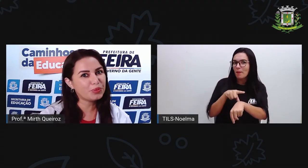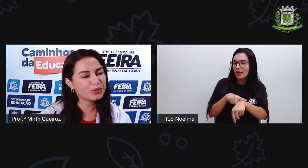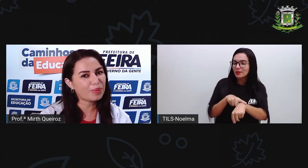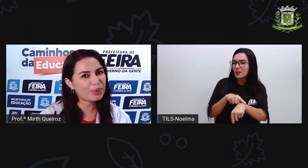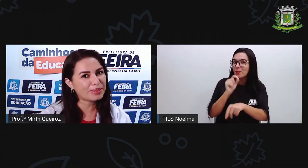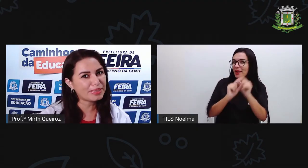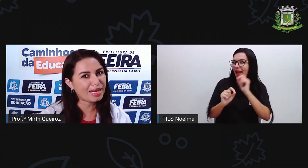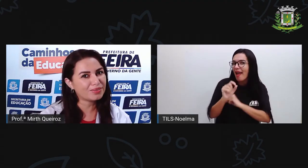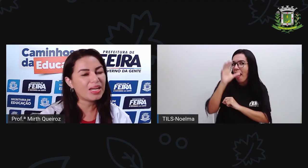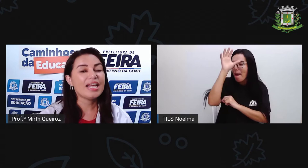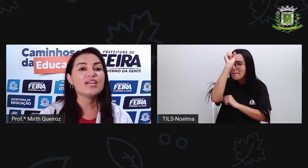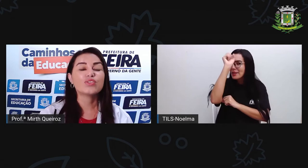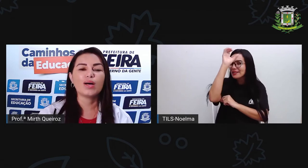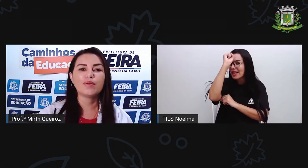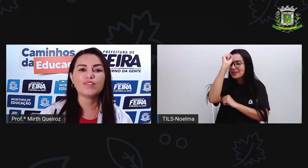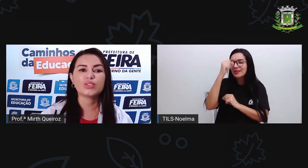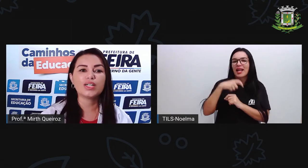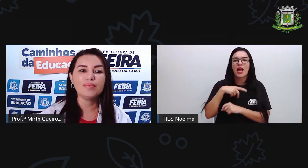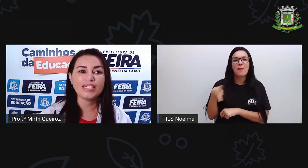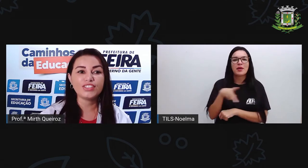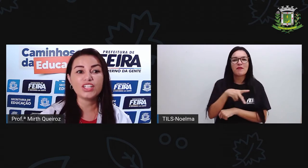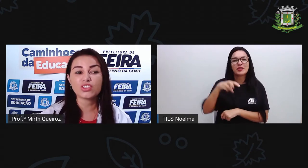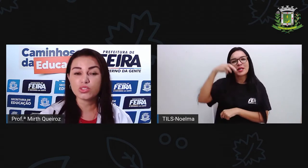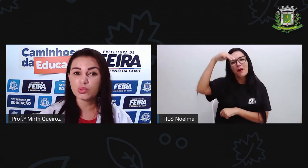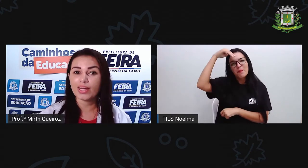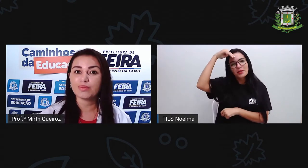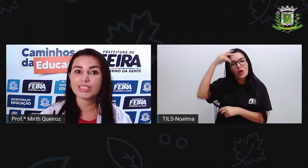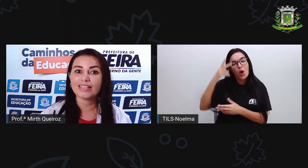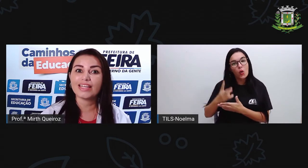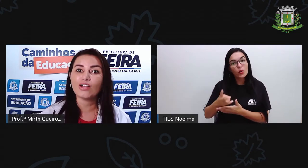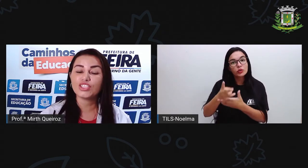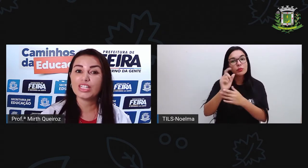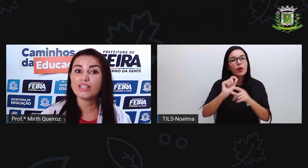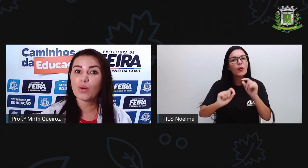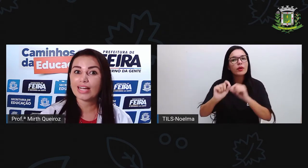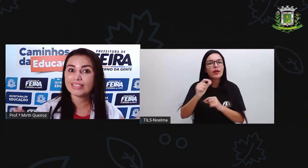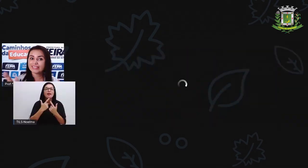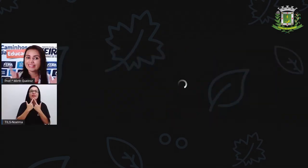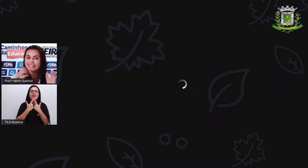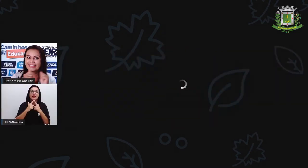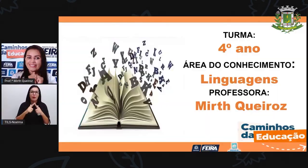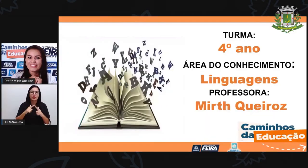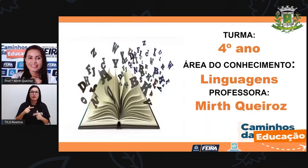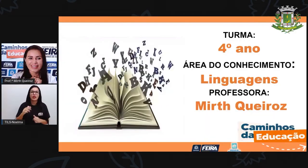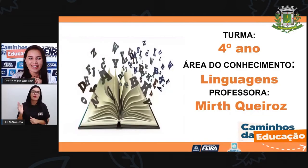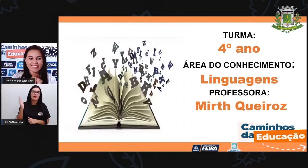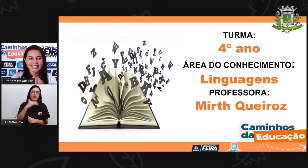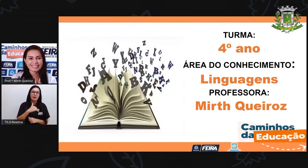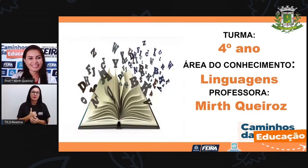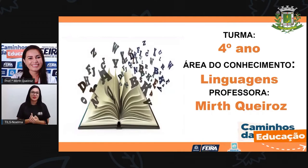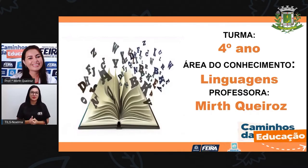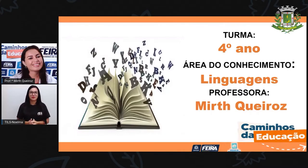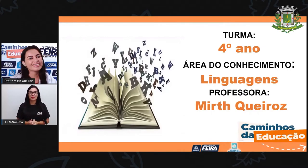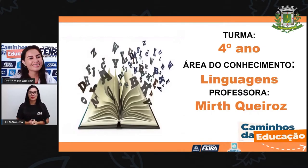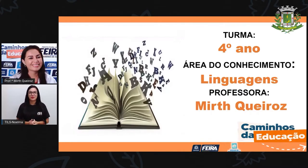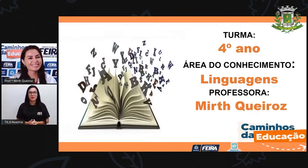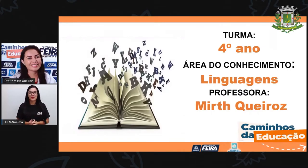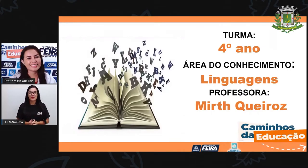momento de muito aprendizado. Eu sou a professora Mirti e nós continuaremos a ter aula de linguagens. Vamos para a aula?